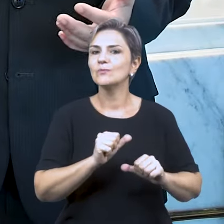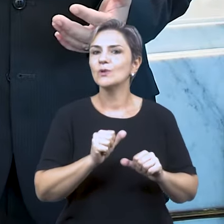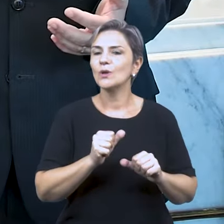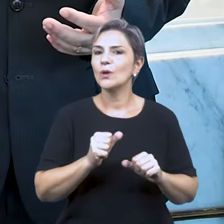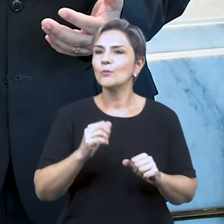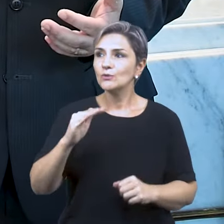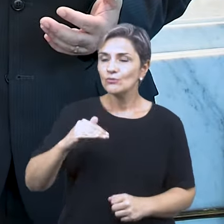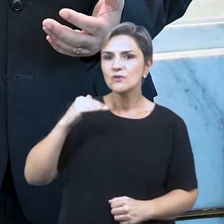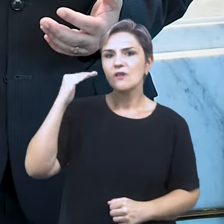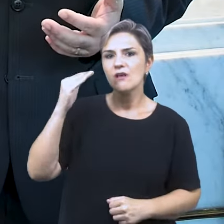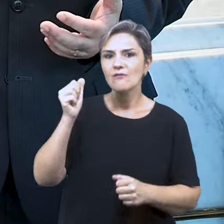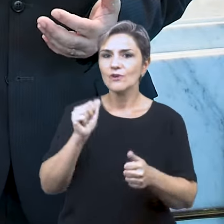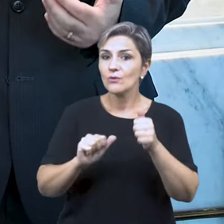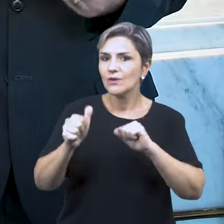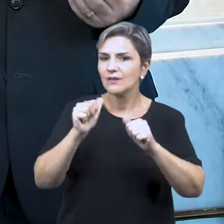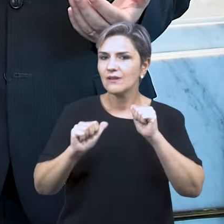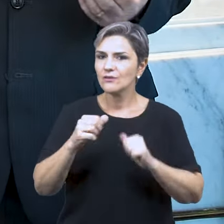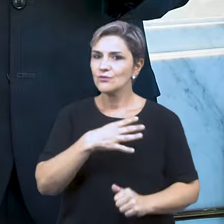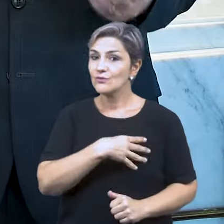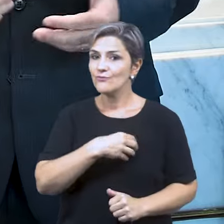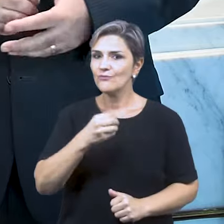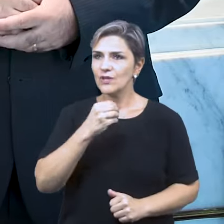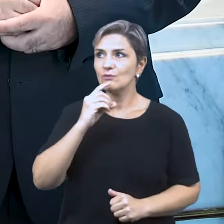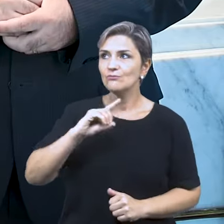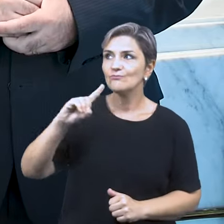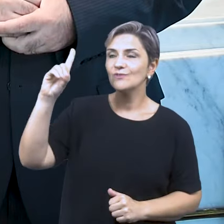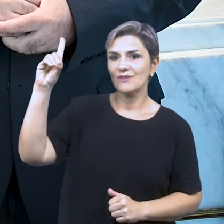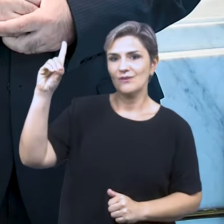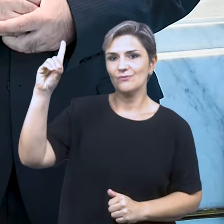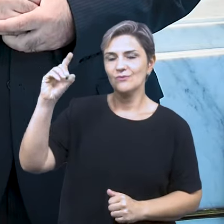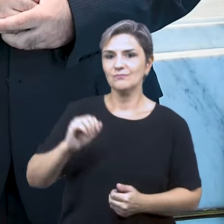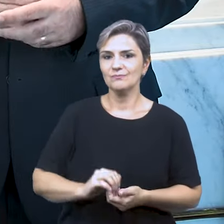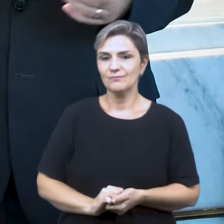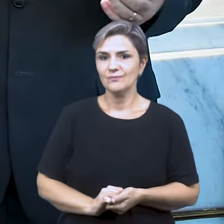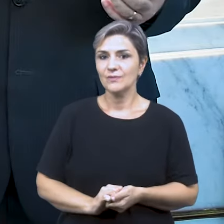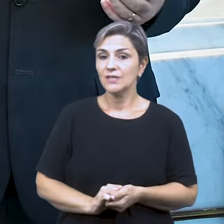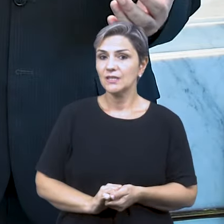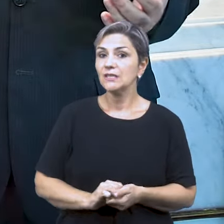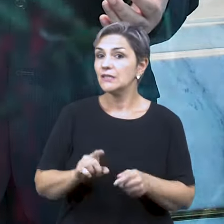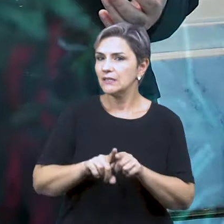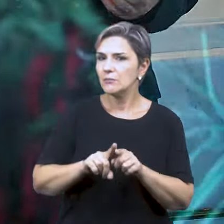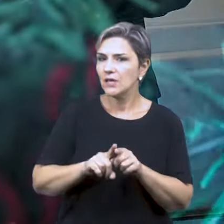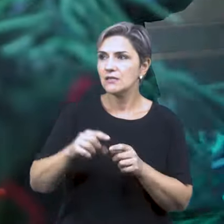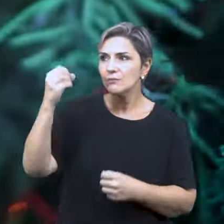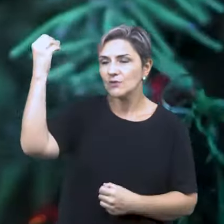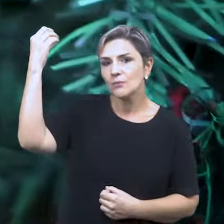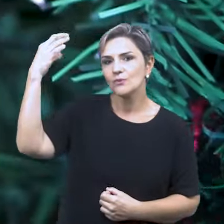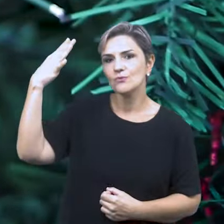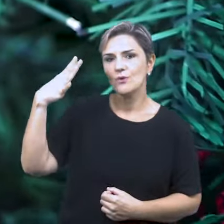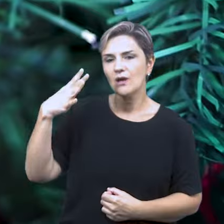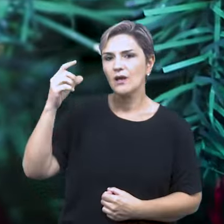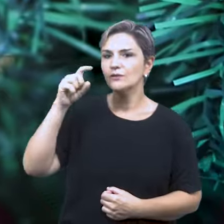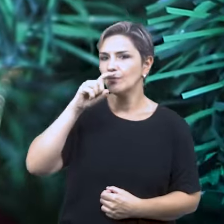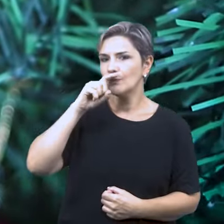nos eleva para a sublime qualidade de filhas e filhos amados por Deus e que assim são ricamente abençoados